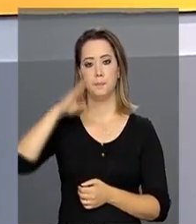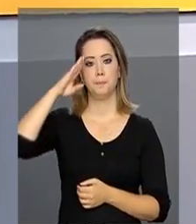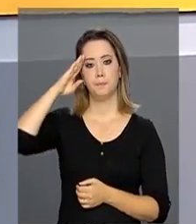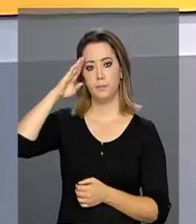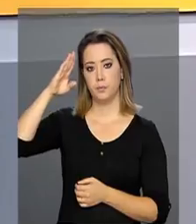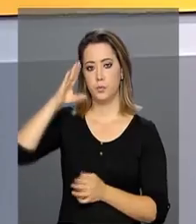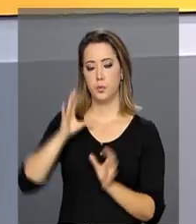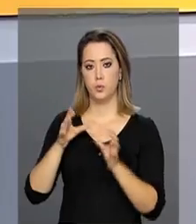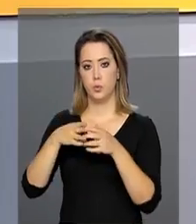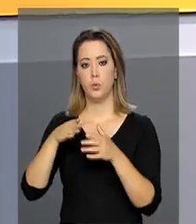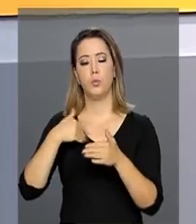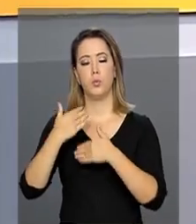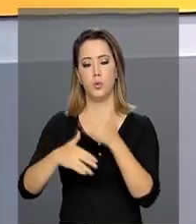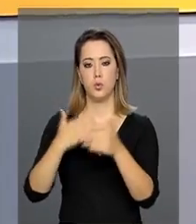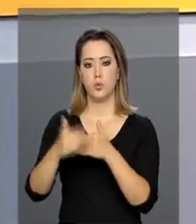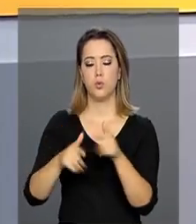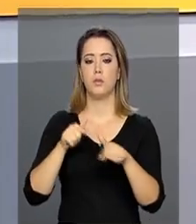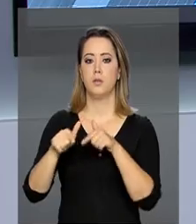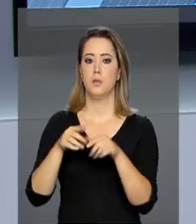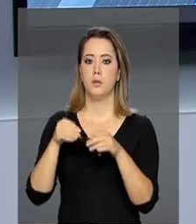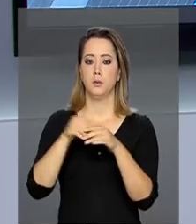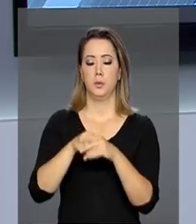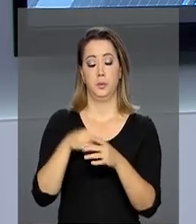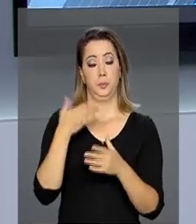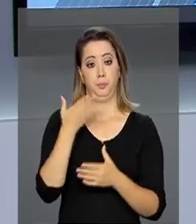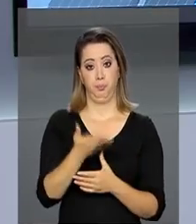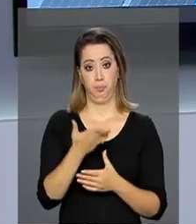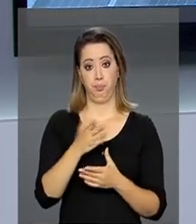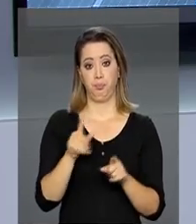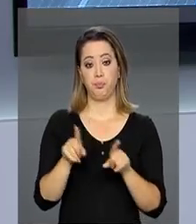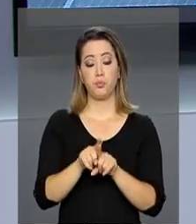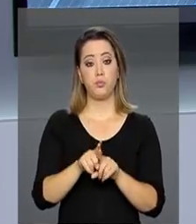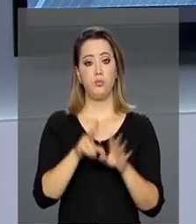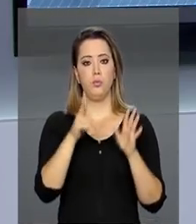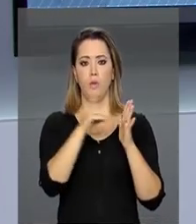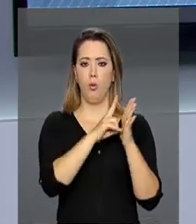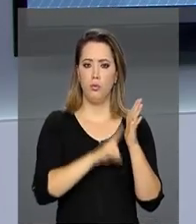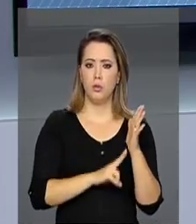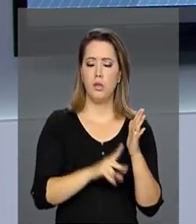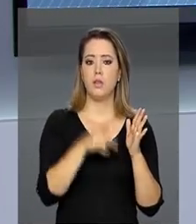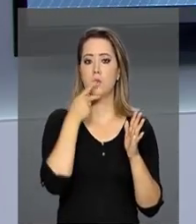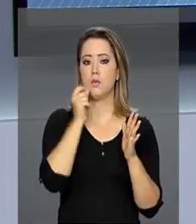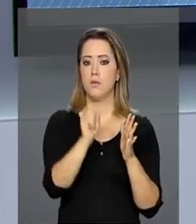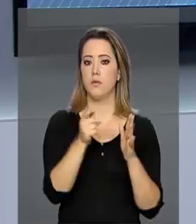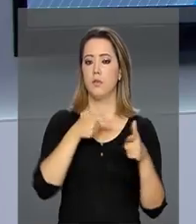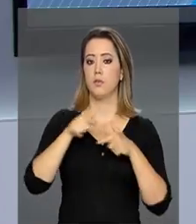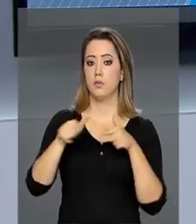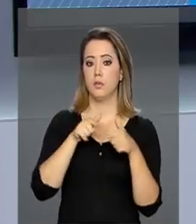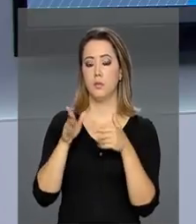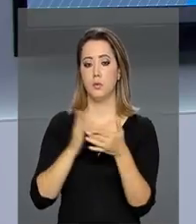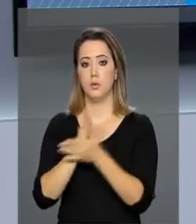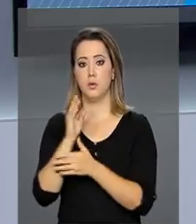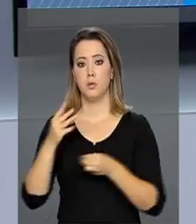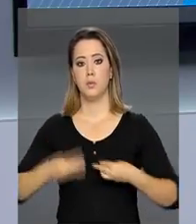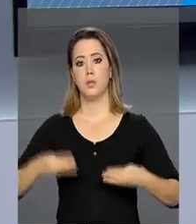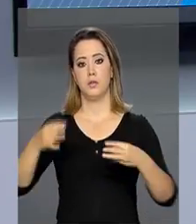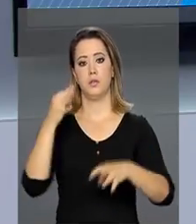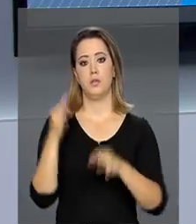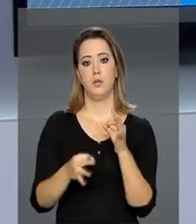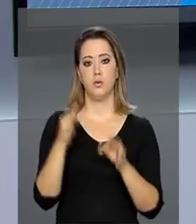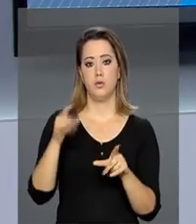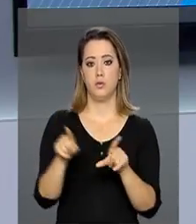poderão permanecer nas ruas do Estado de acordo com o texto as operações devem ser aprovadas pelos Ministérios da